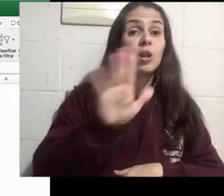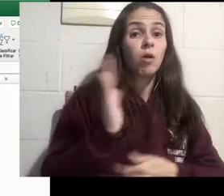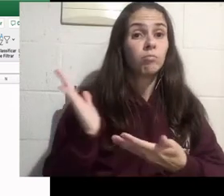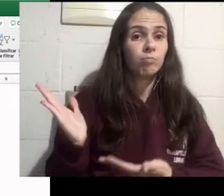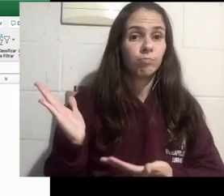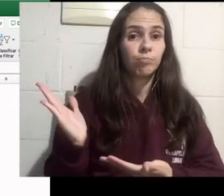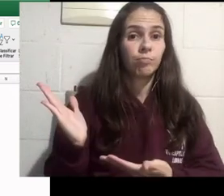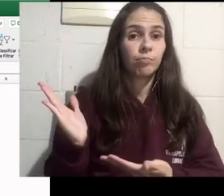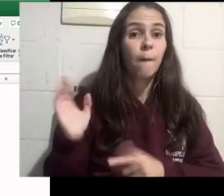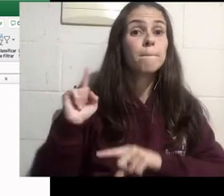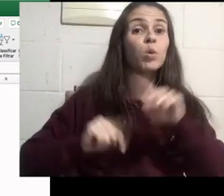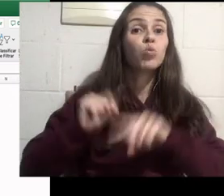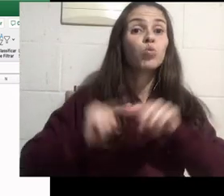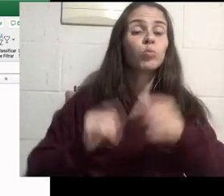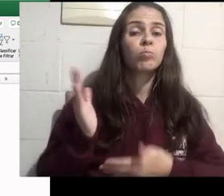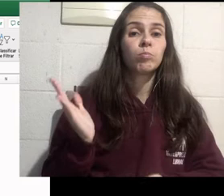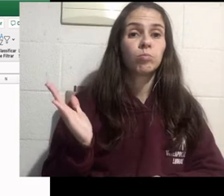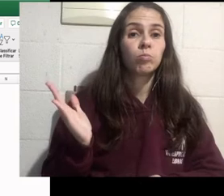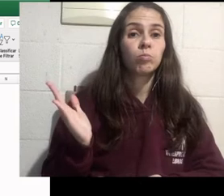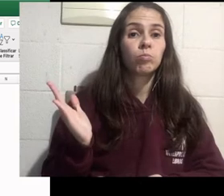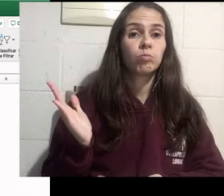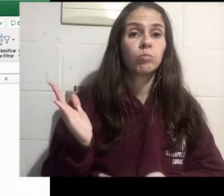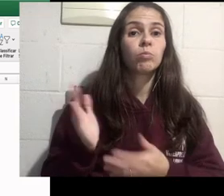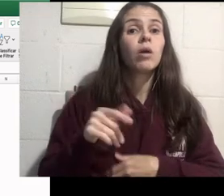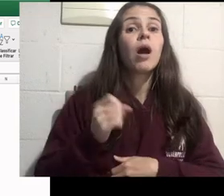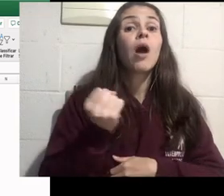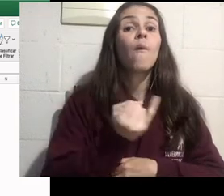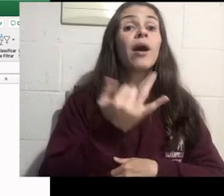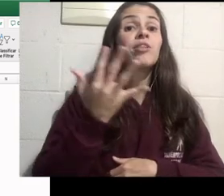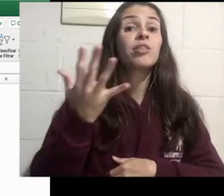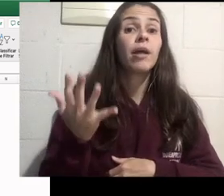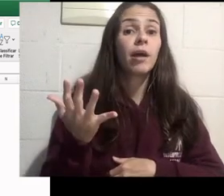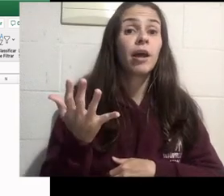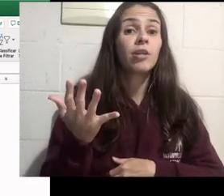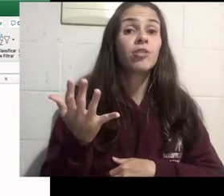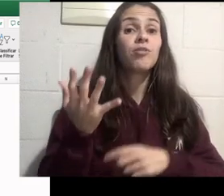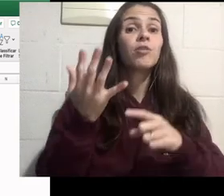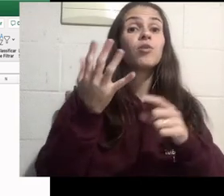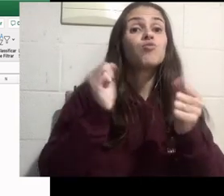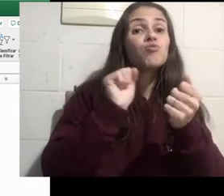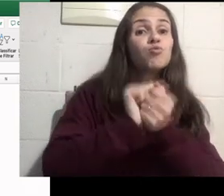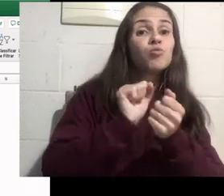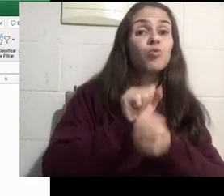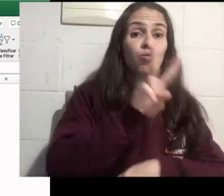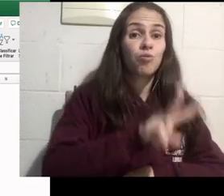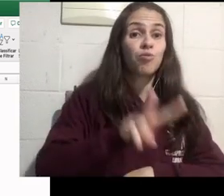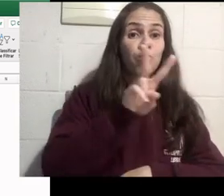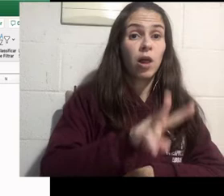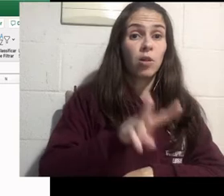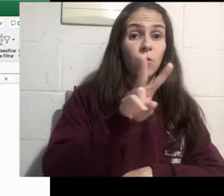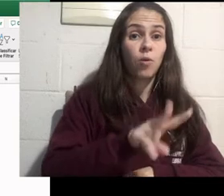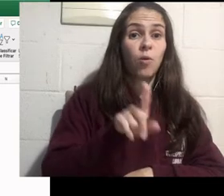é o produto, ó, da quantidade com o valor unitário. Então, essa coluna vocês não precisam preencher,